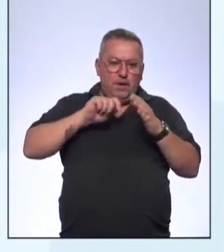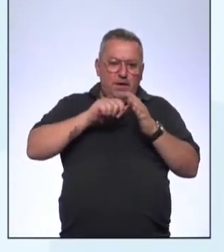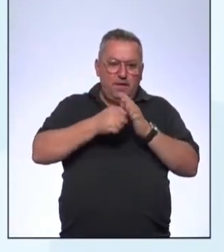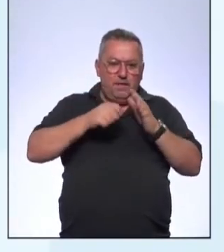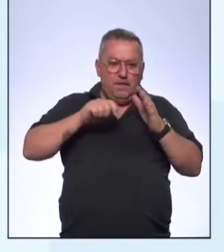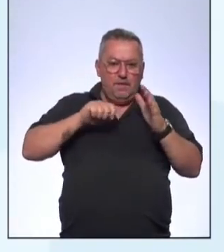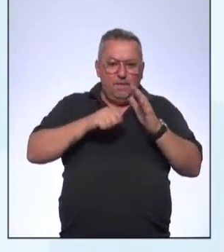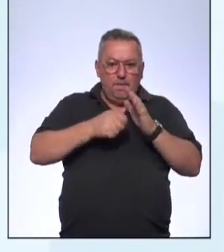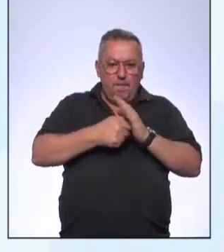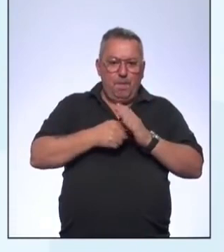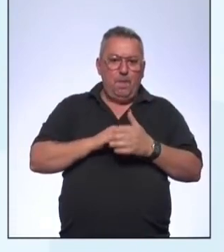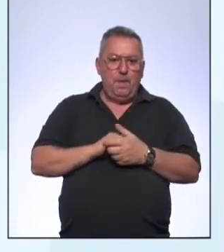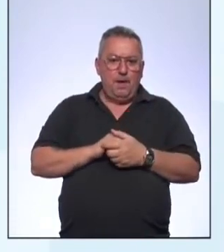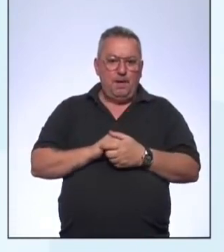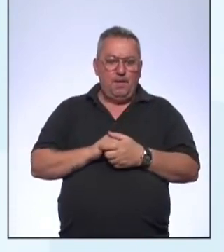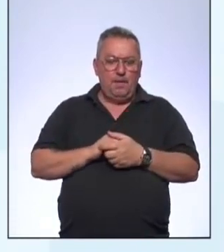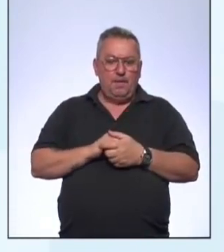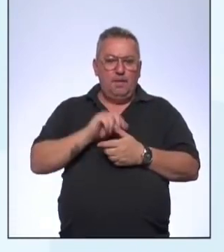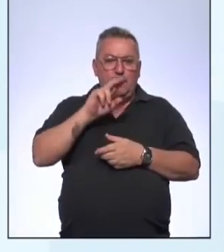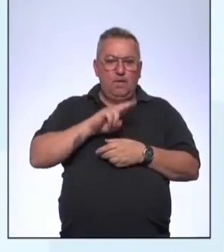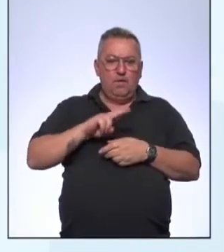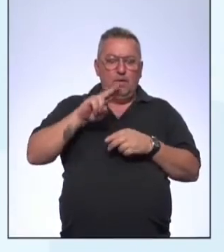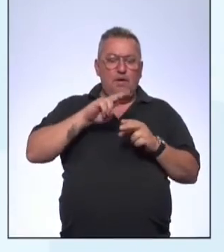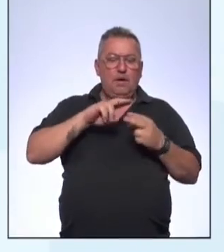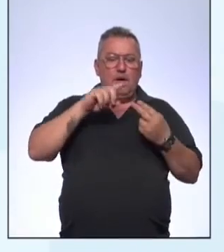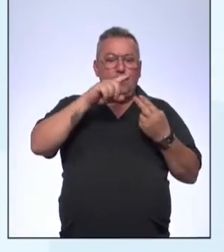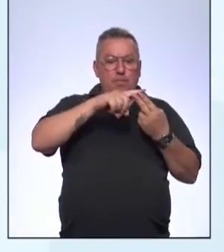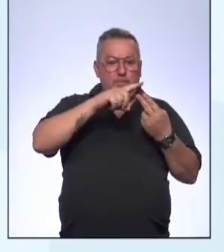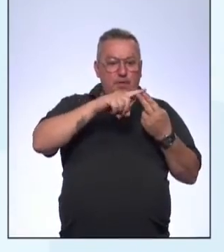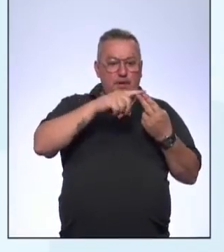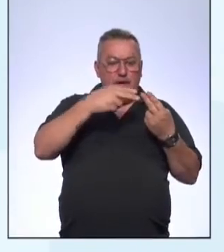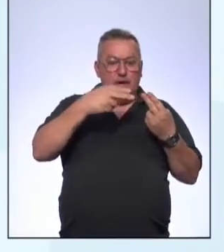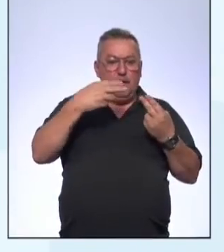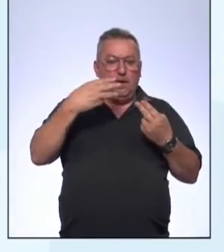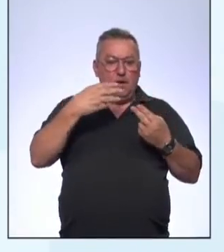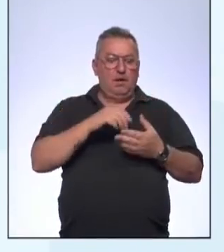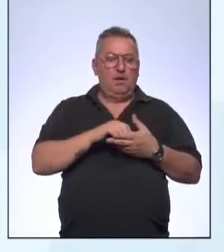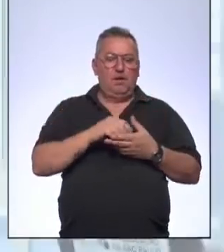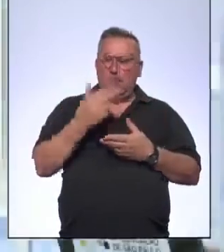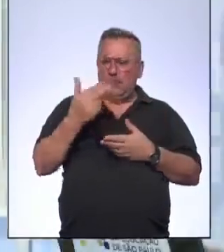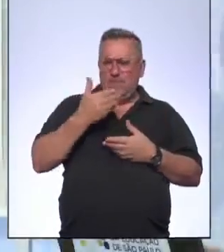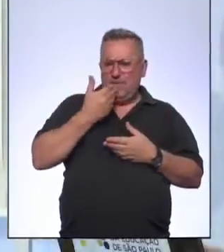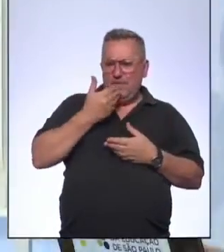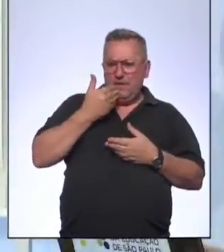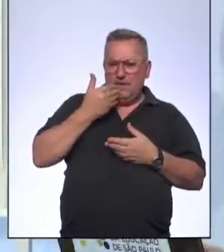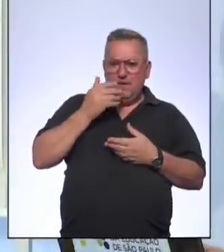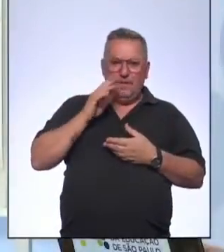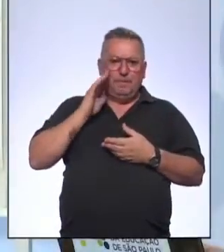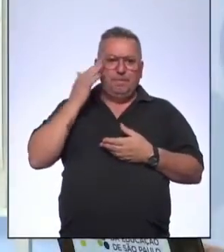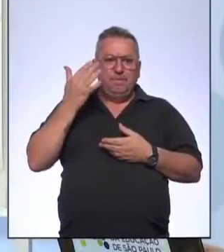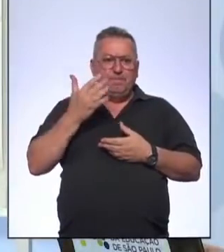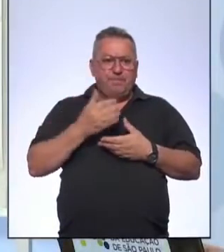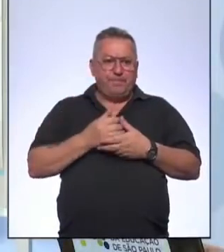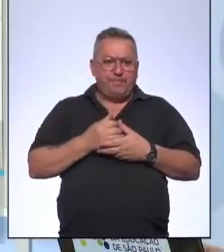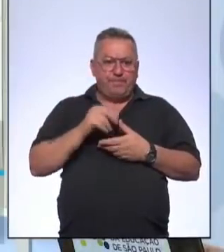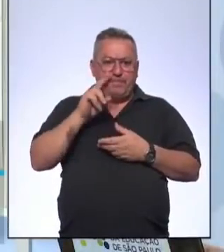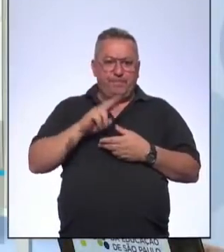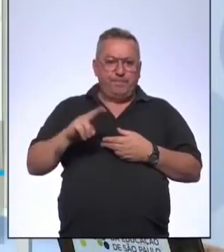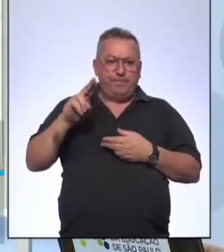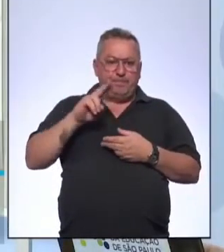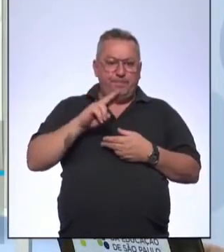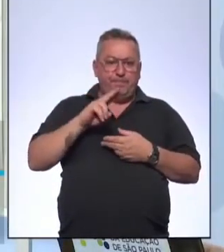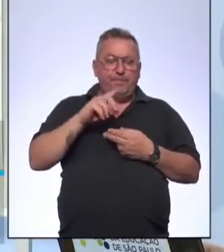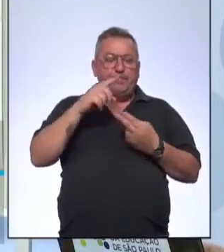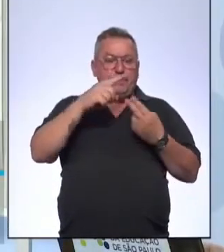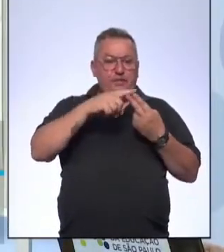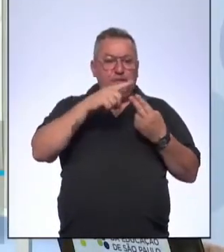a peça for parafusada. Aí, para facilitar, é uma coisa que geralmente acontece, Ale, a gente usa